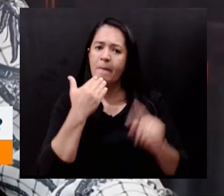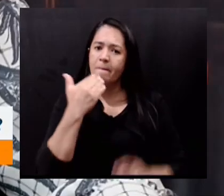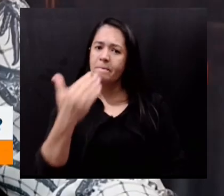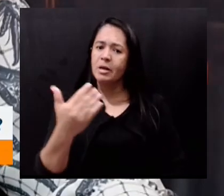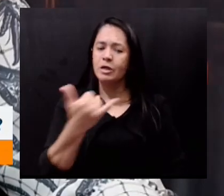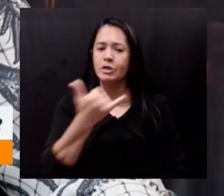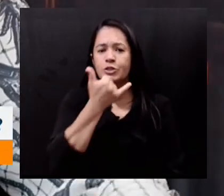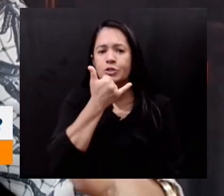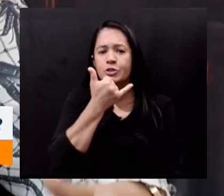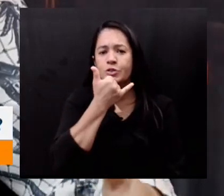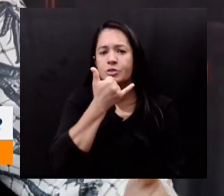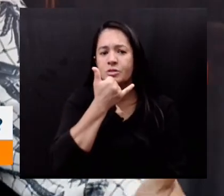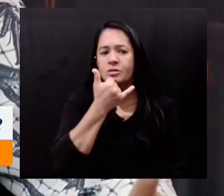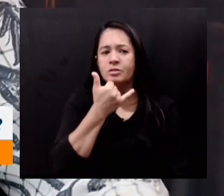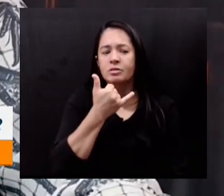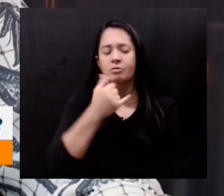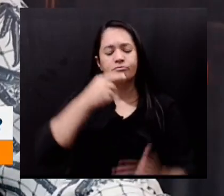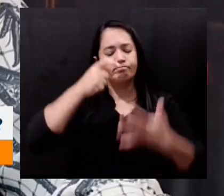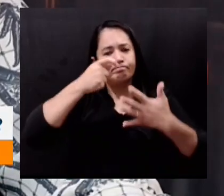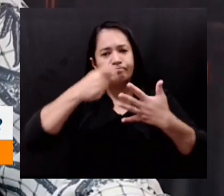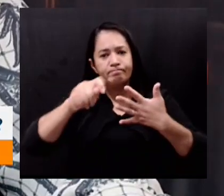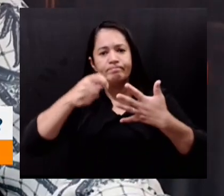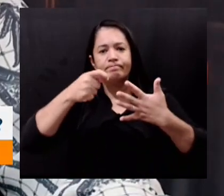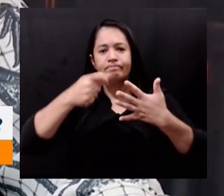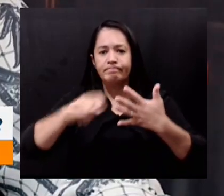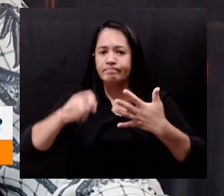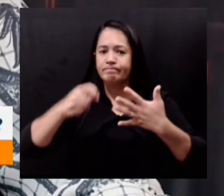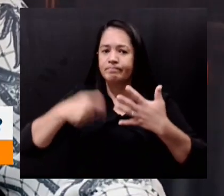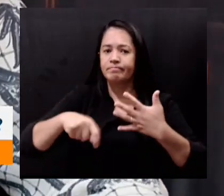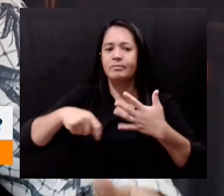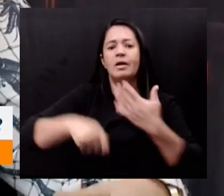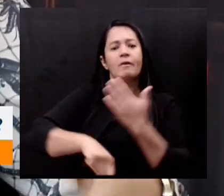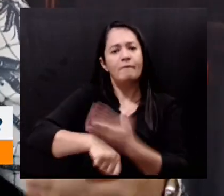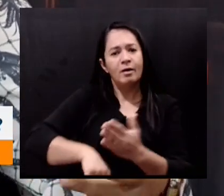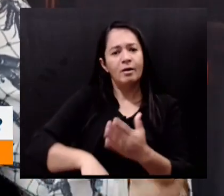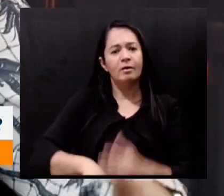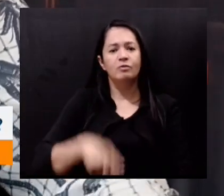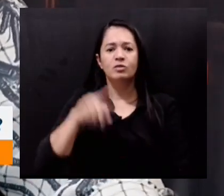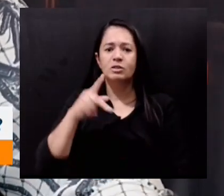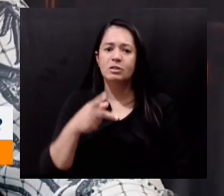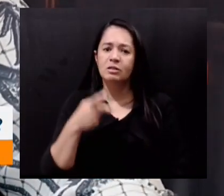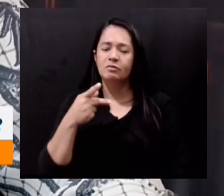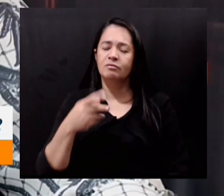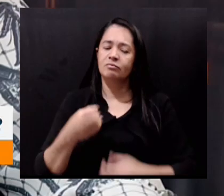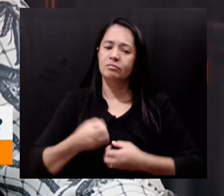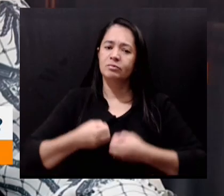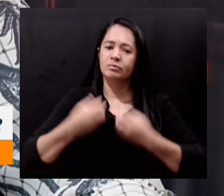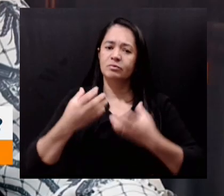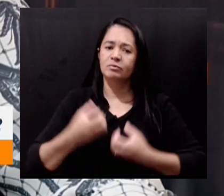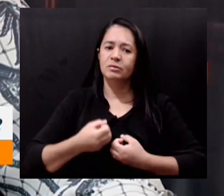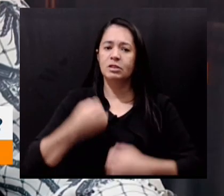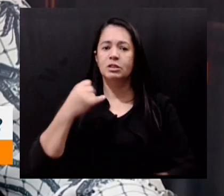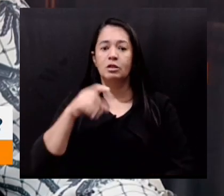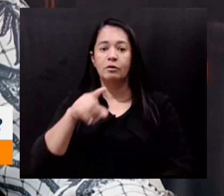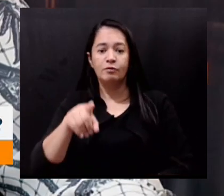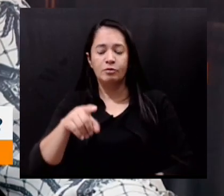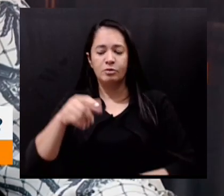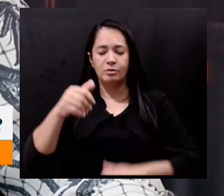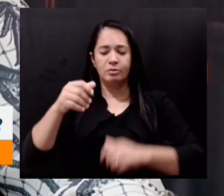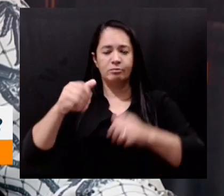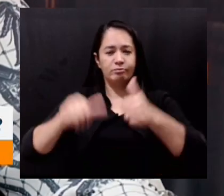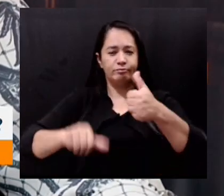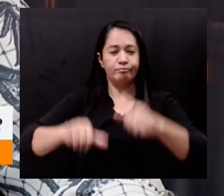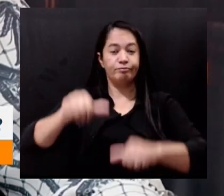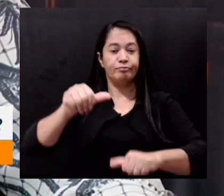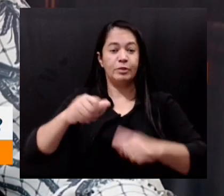faça a correção daquilo que você falou, né, se for necessário, se você realmente julgar que é pertinente